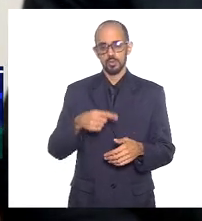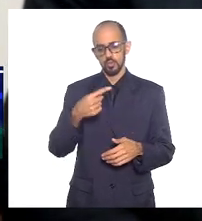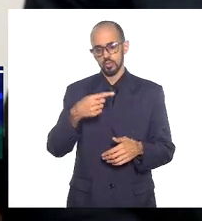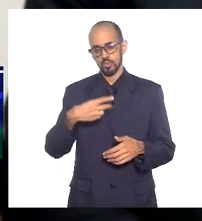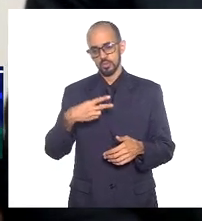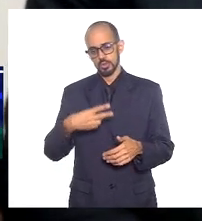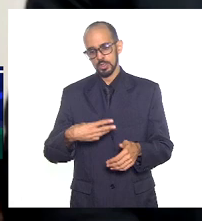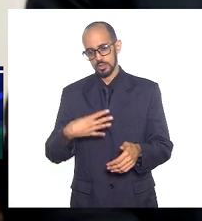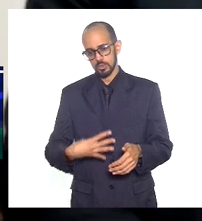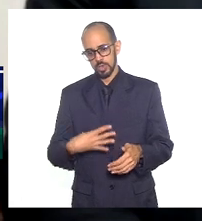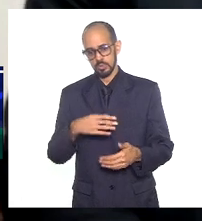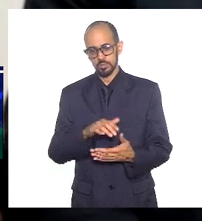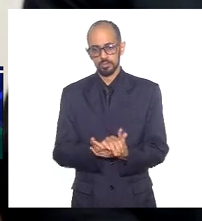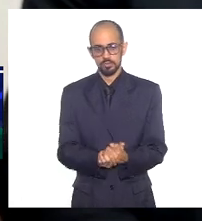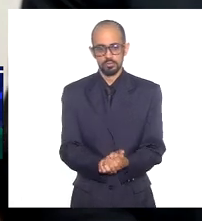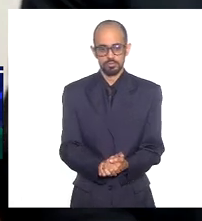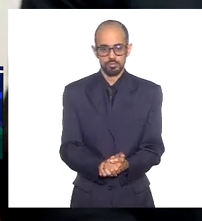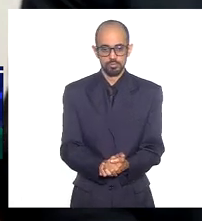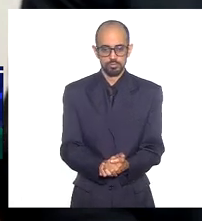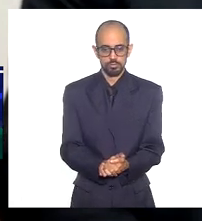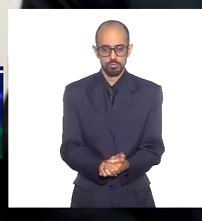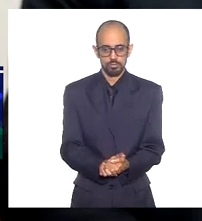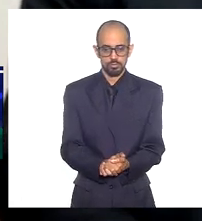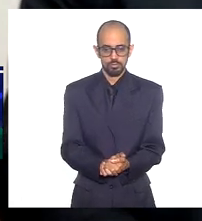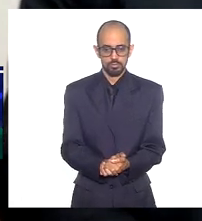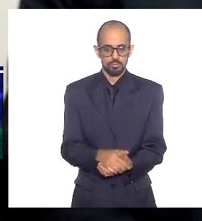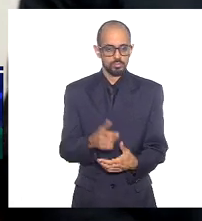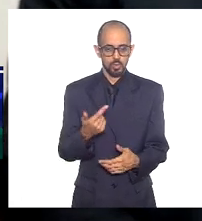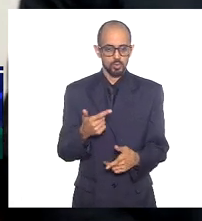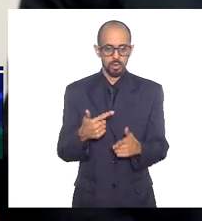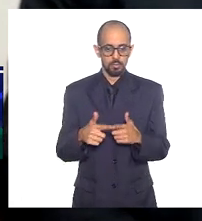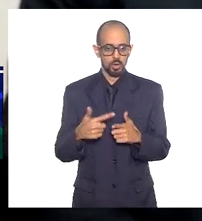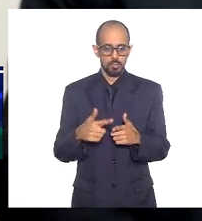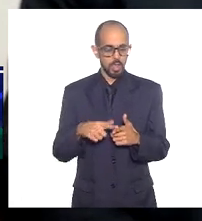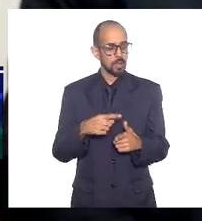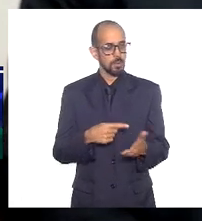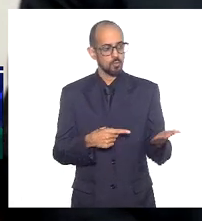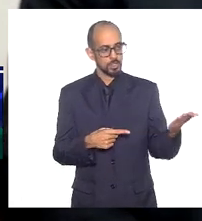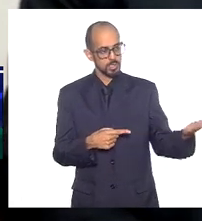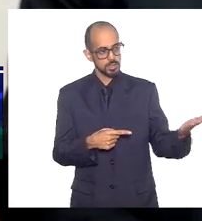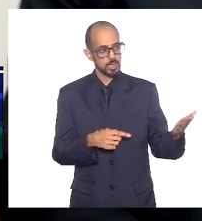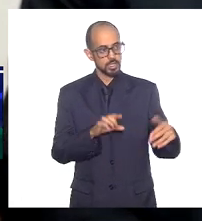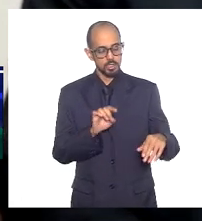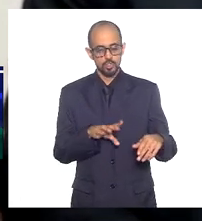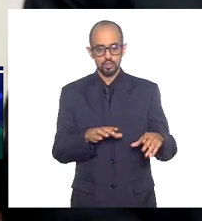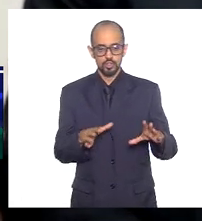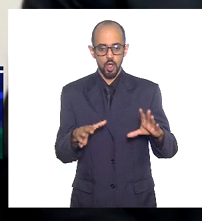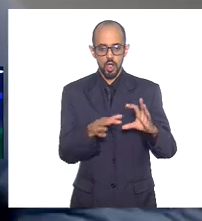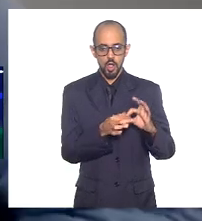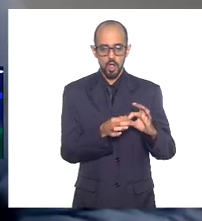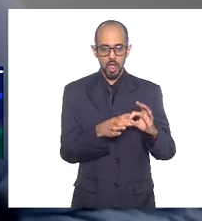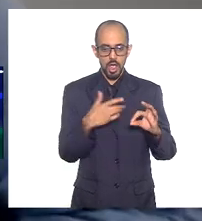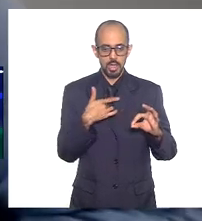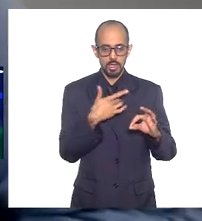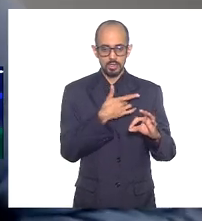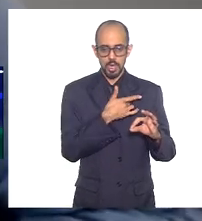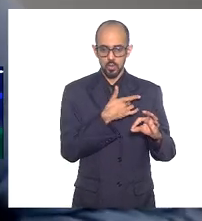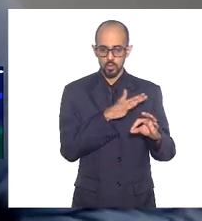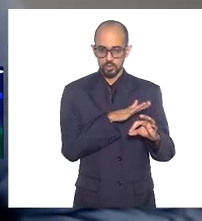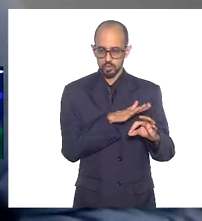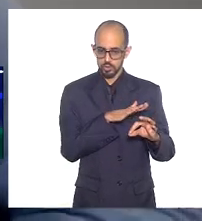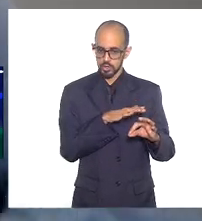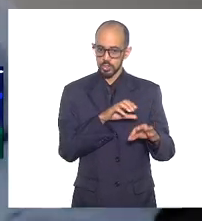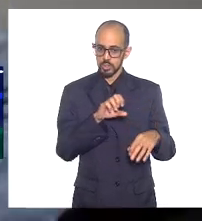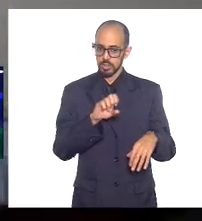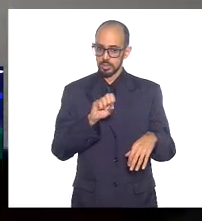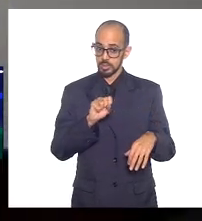Sem problema nenhum Vossa Excelência só amarrou a questão da saúde Isso e acrescentei a emergência sanitária